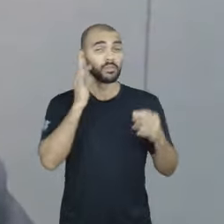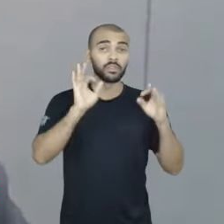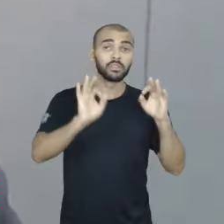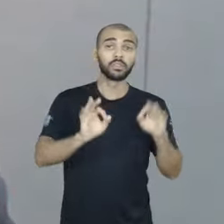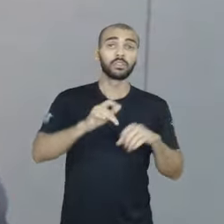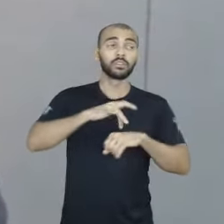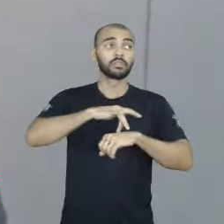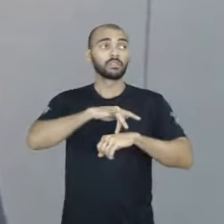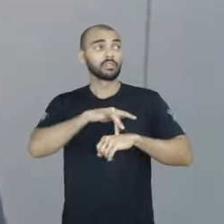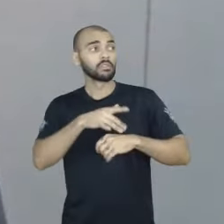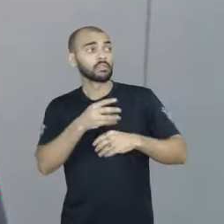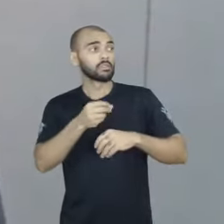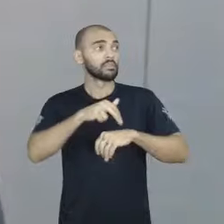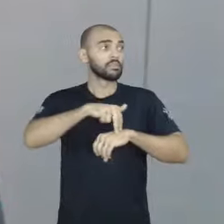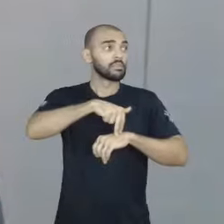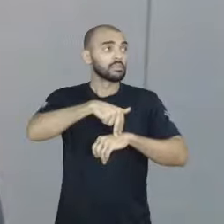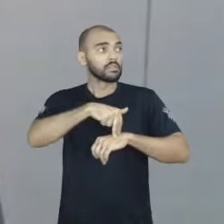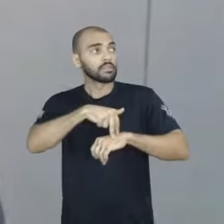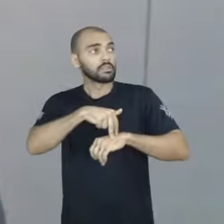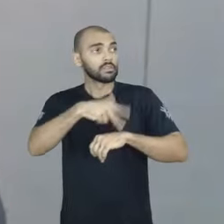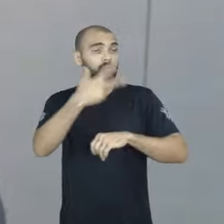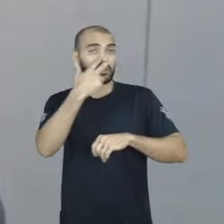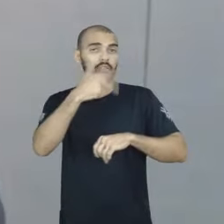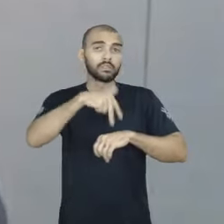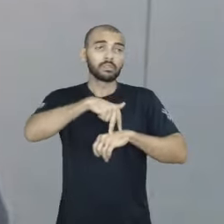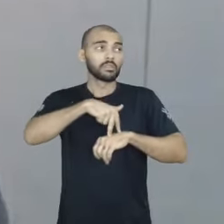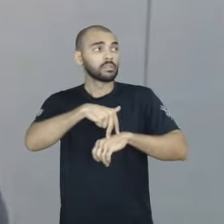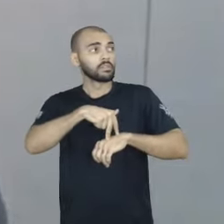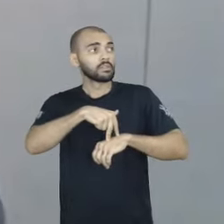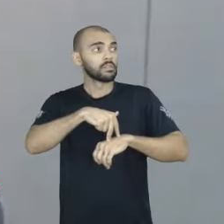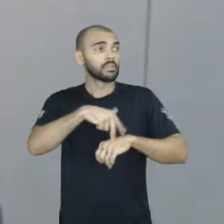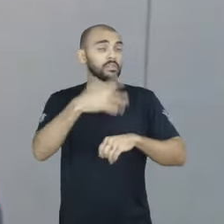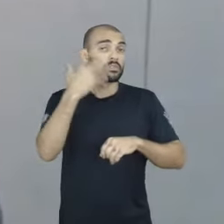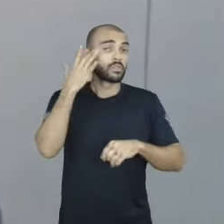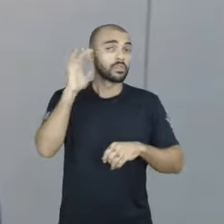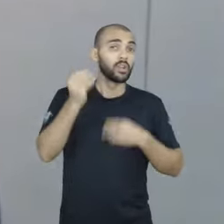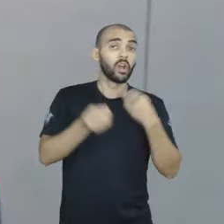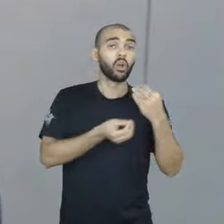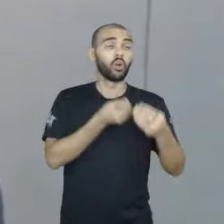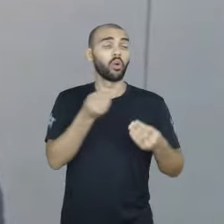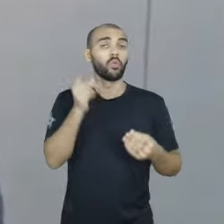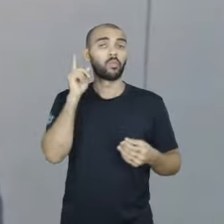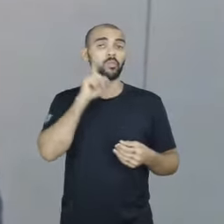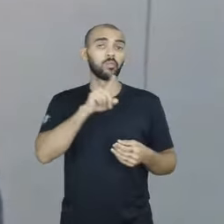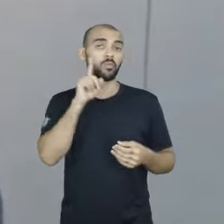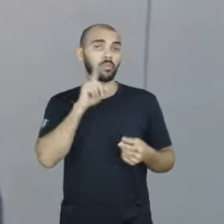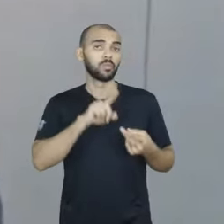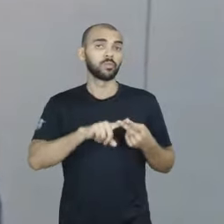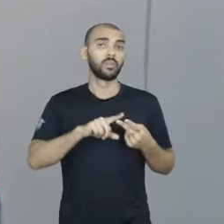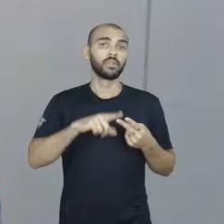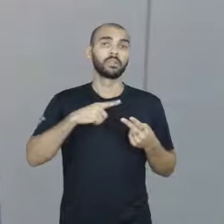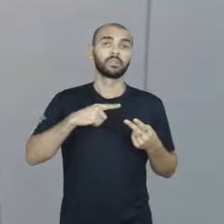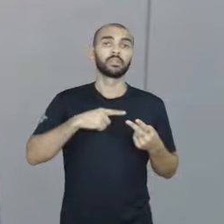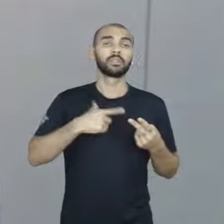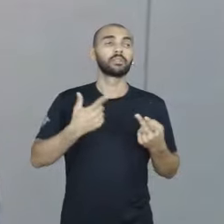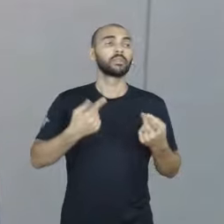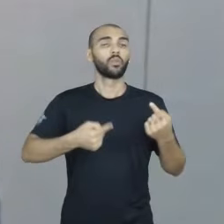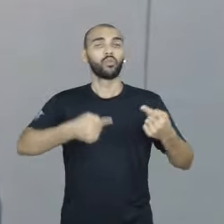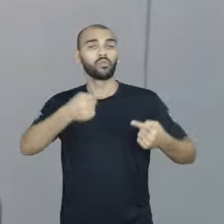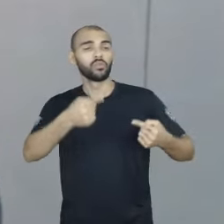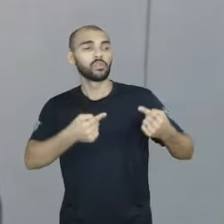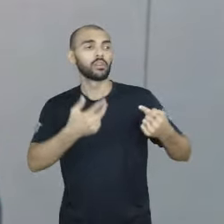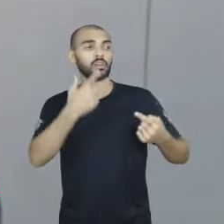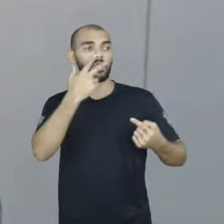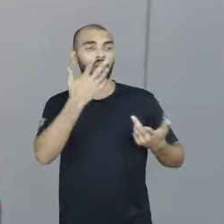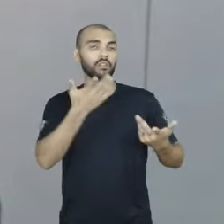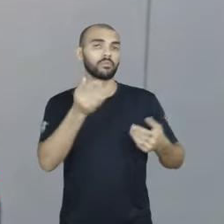economia norteamericana, aos eventos geopolíticos, aos conflitos, que faz com que o Banco Central tenha alguma